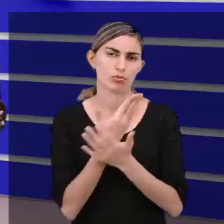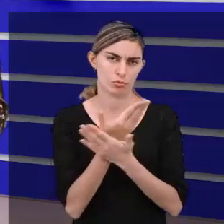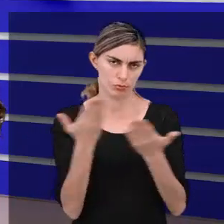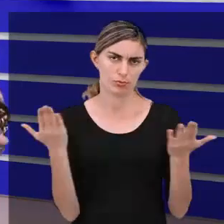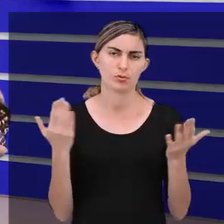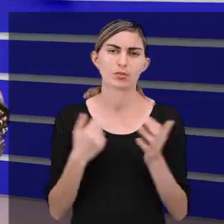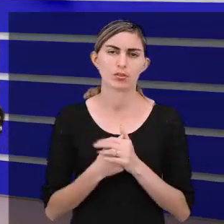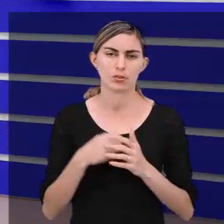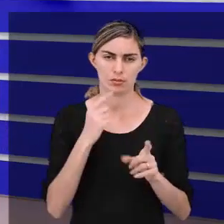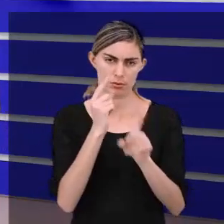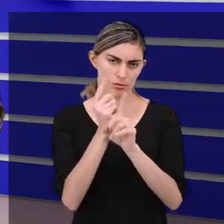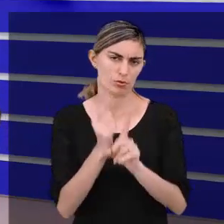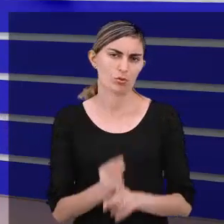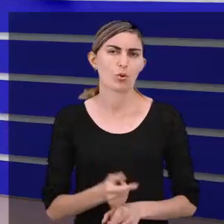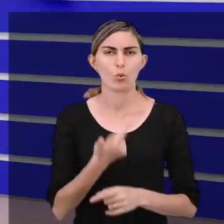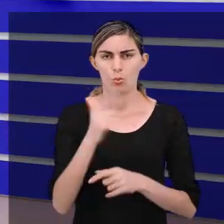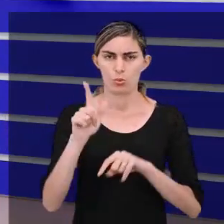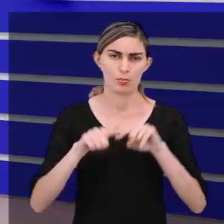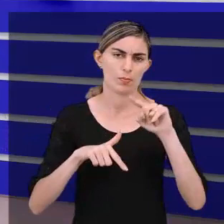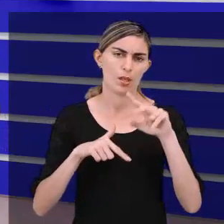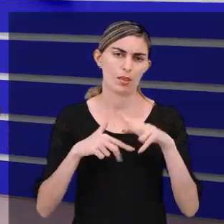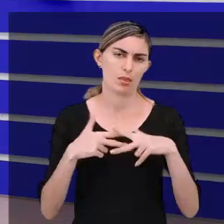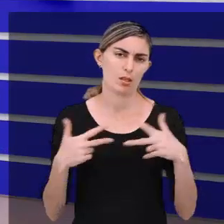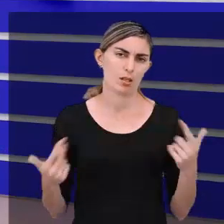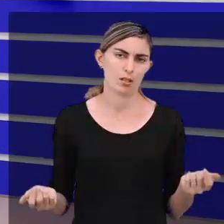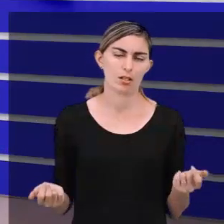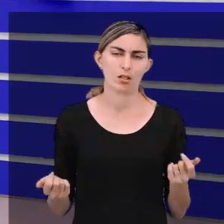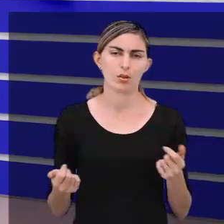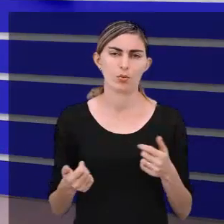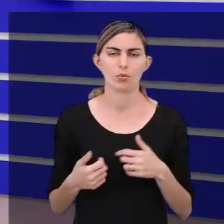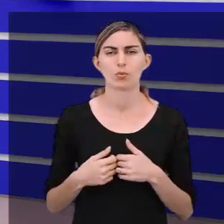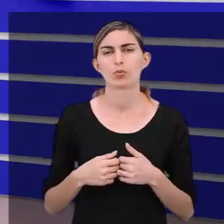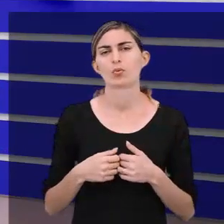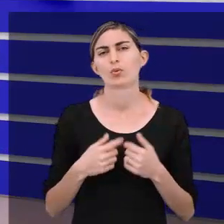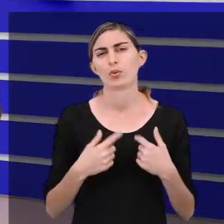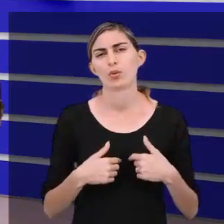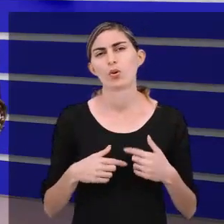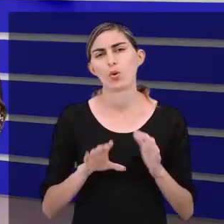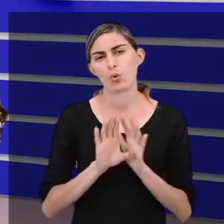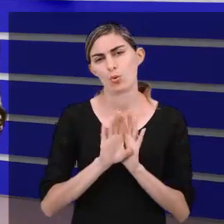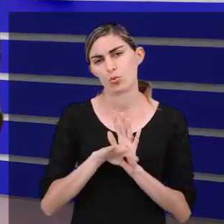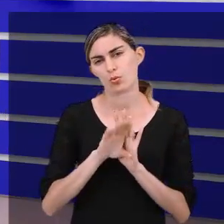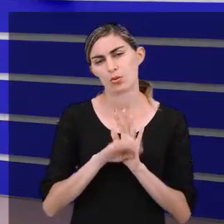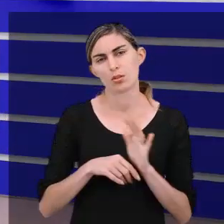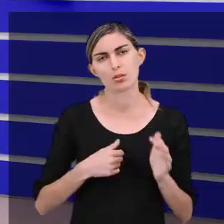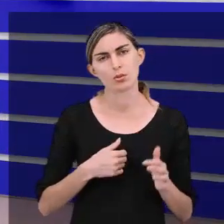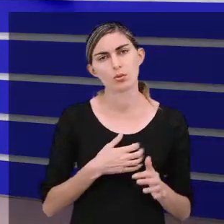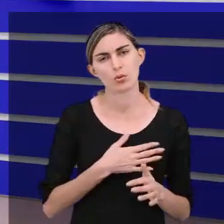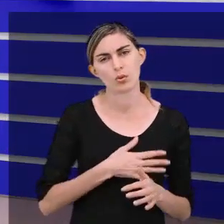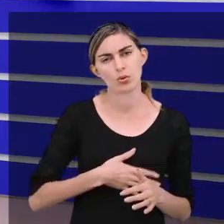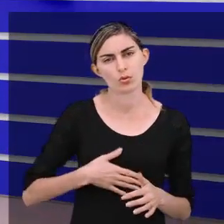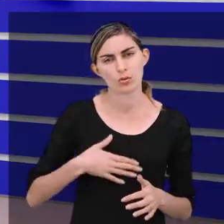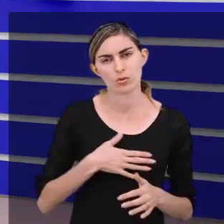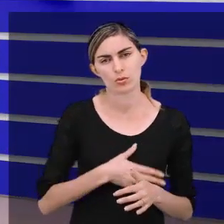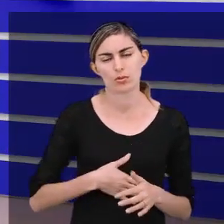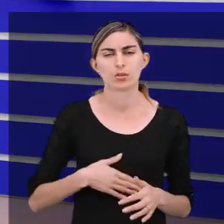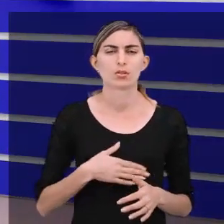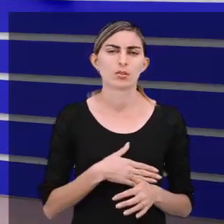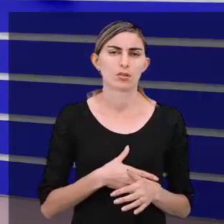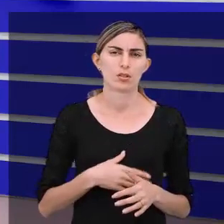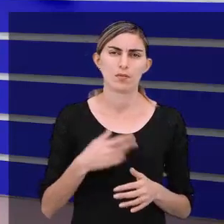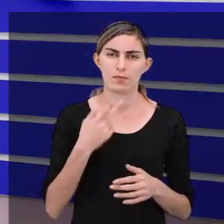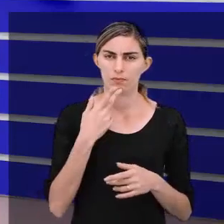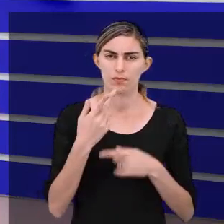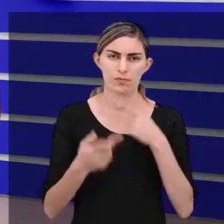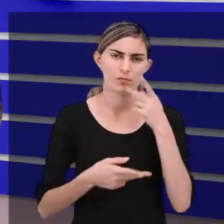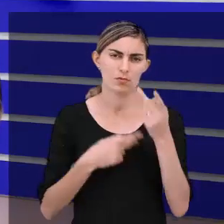vocês devem encontrar aí nos outros materiais uma série de conceitos, mas eu gostaria aqui, inclusive, de